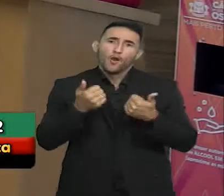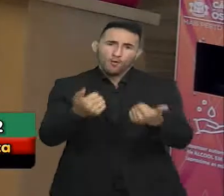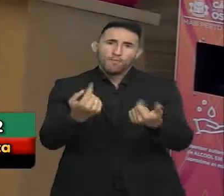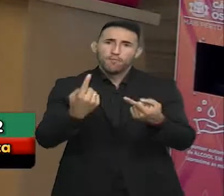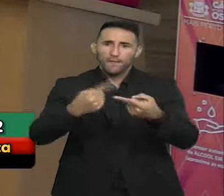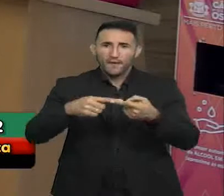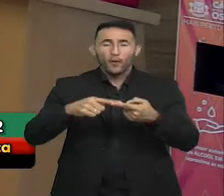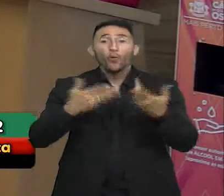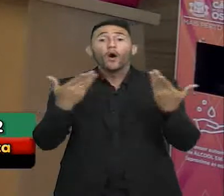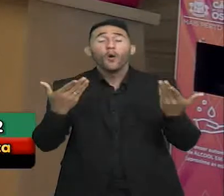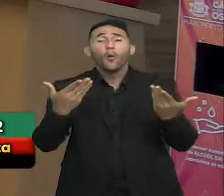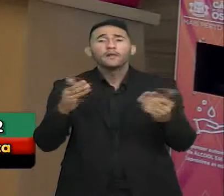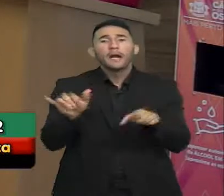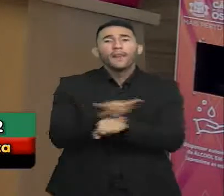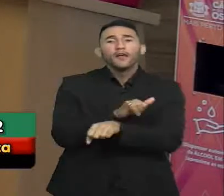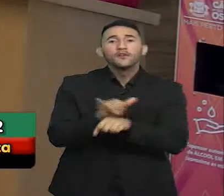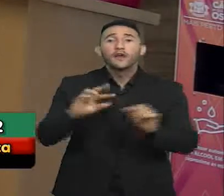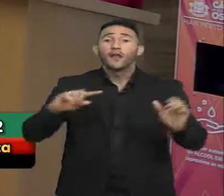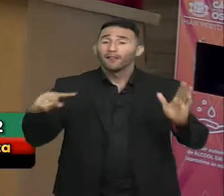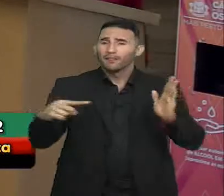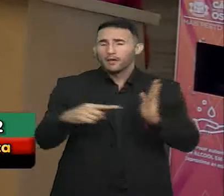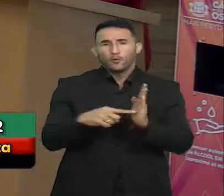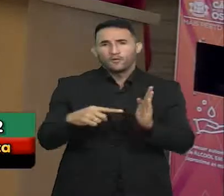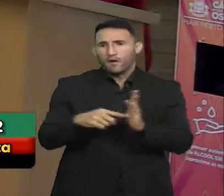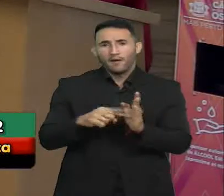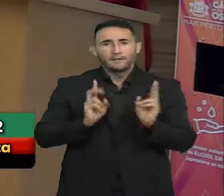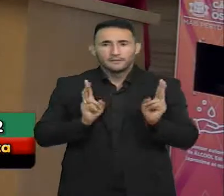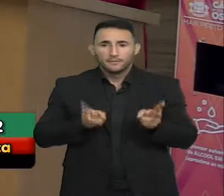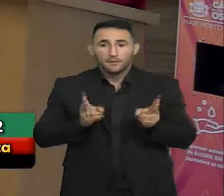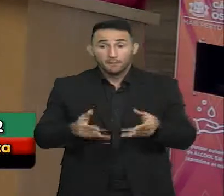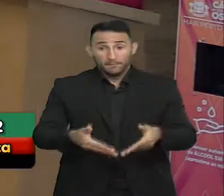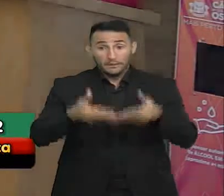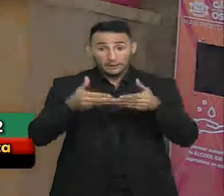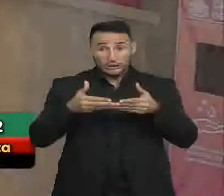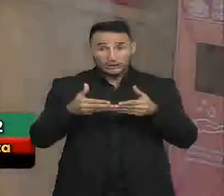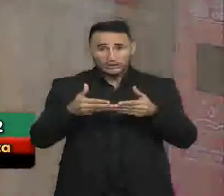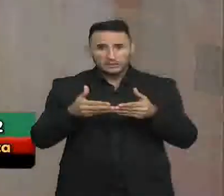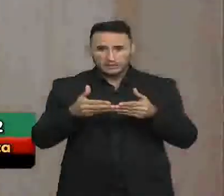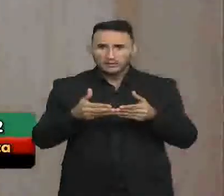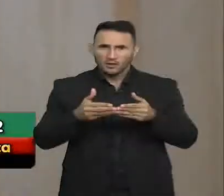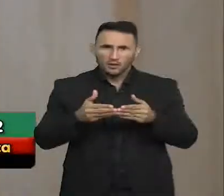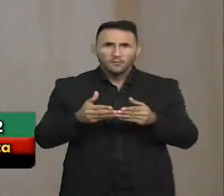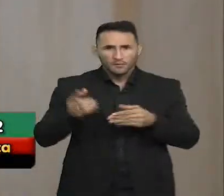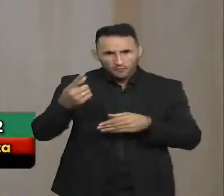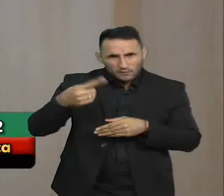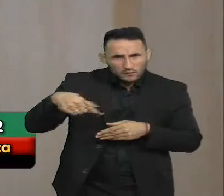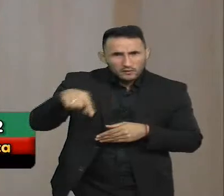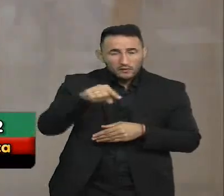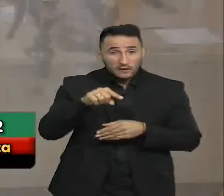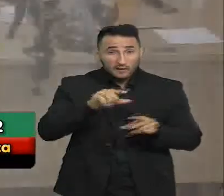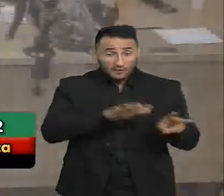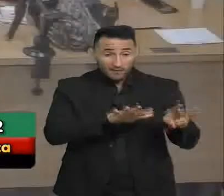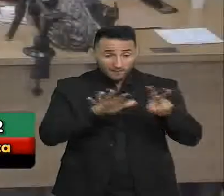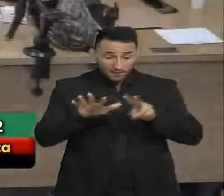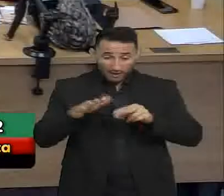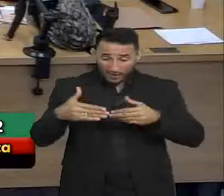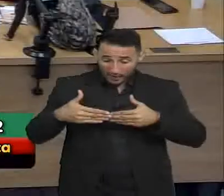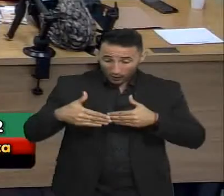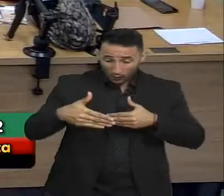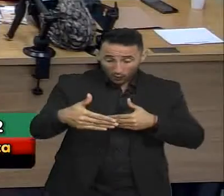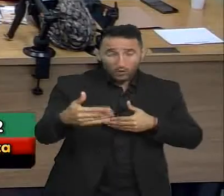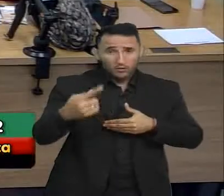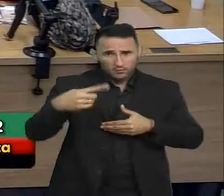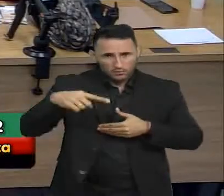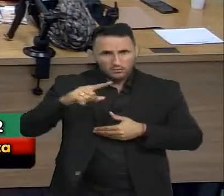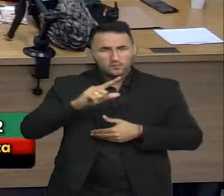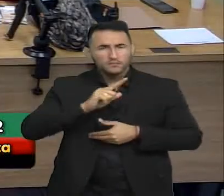denunciar e denunciar sempre. Eu quero pedir licença para vocês, para que a gente possa. Ainda esta semana, nós